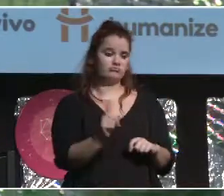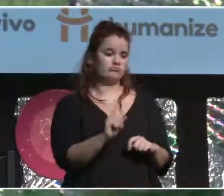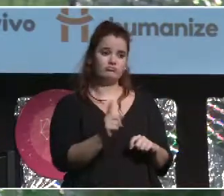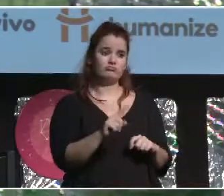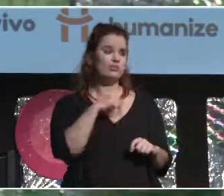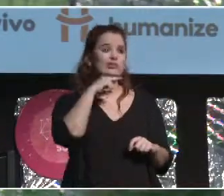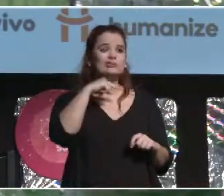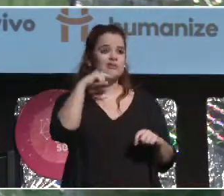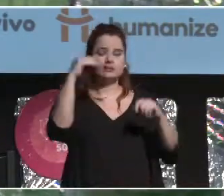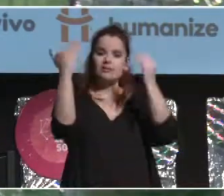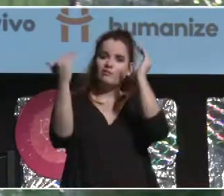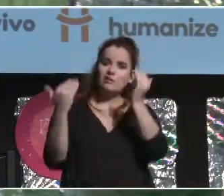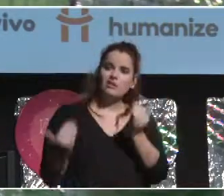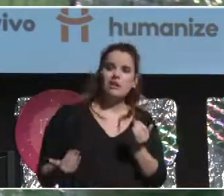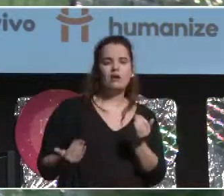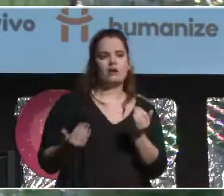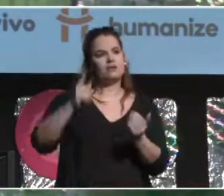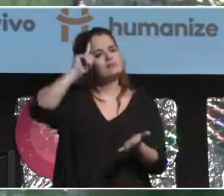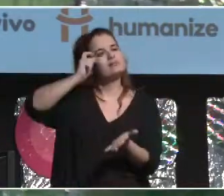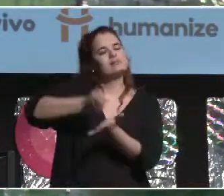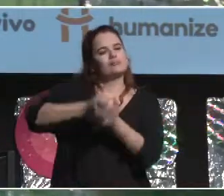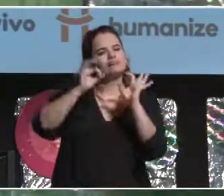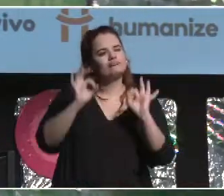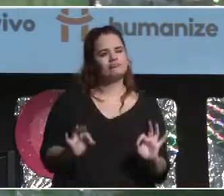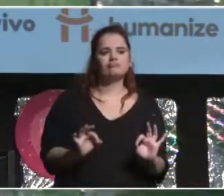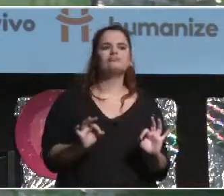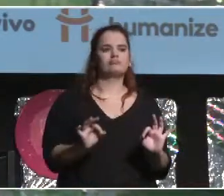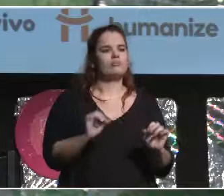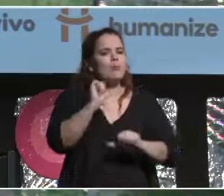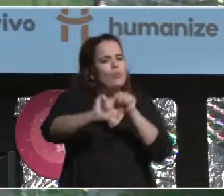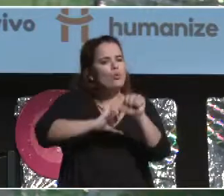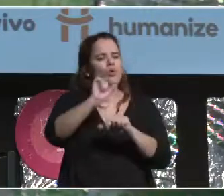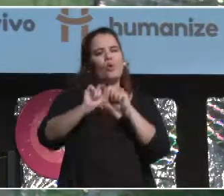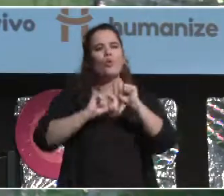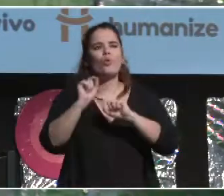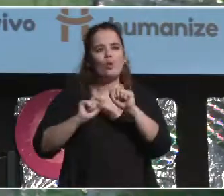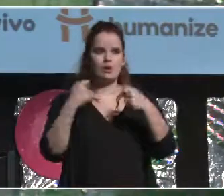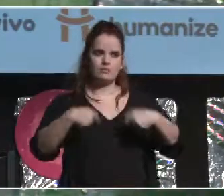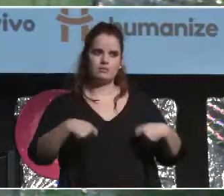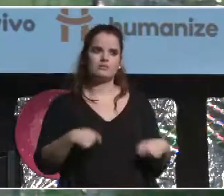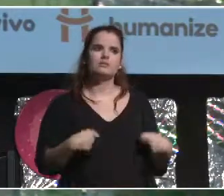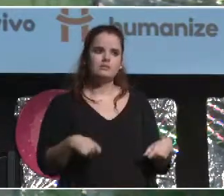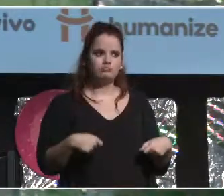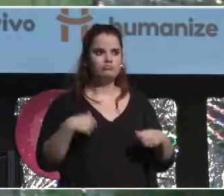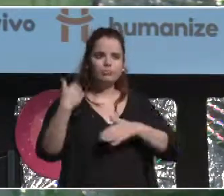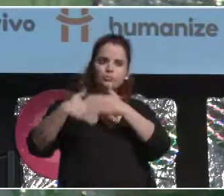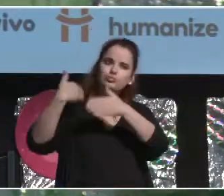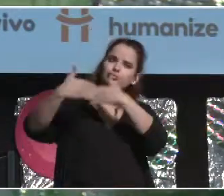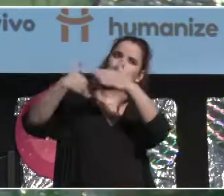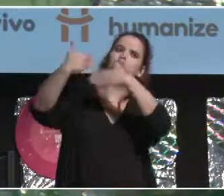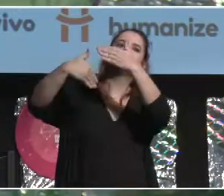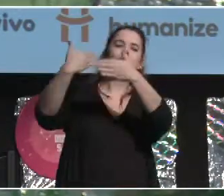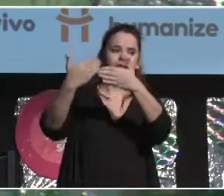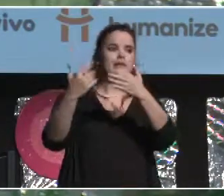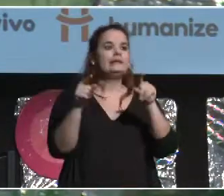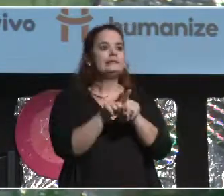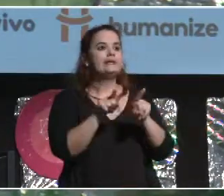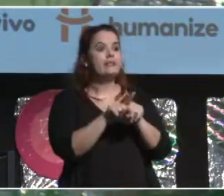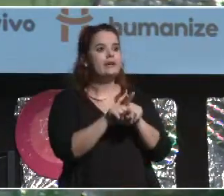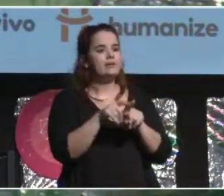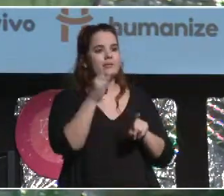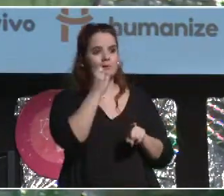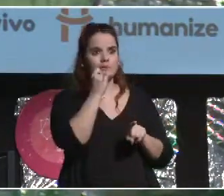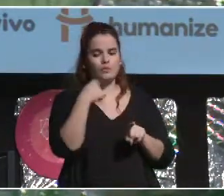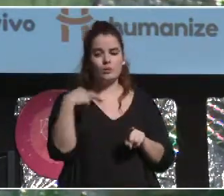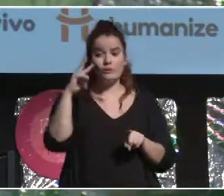conseguir avaliar e tomar uma decisão sobre isso. Que mudança a gente tem que fazer para melhorar, ou como que a gente consegue se antecipar a